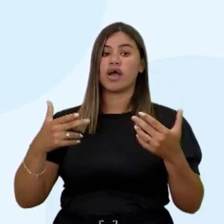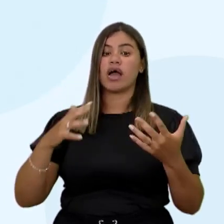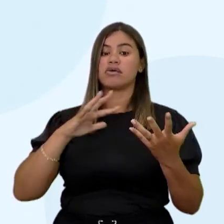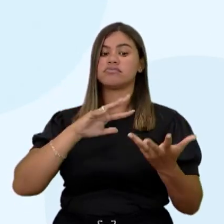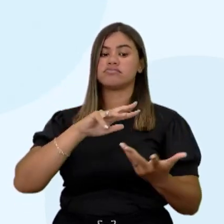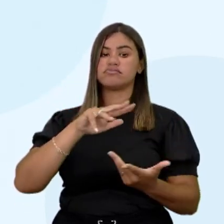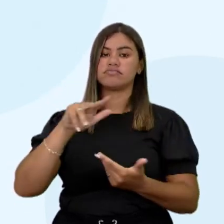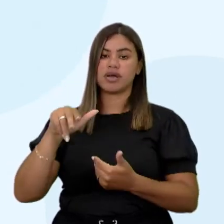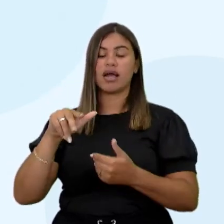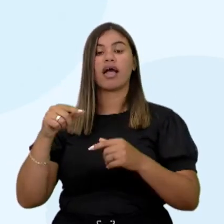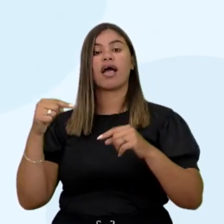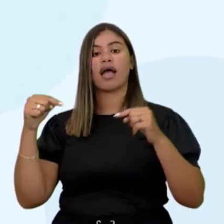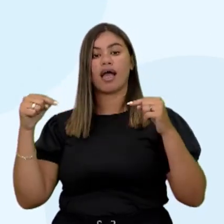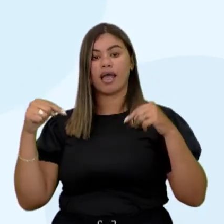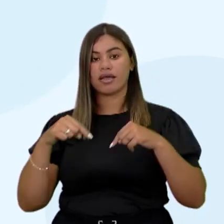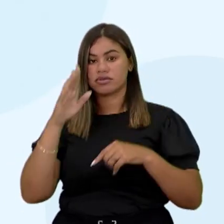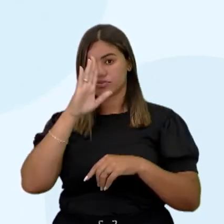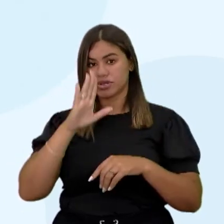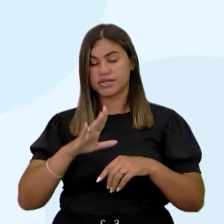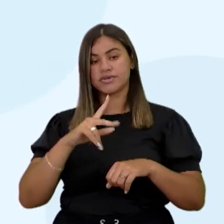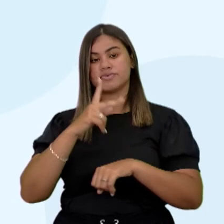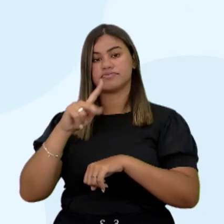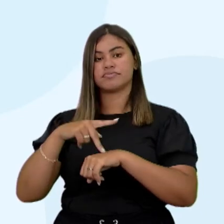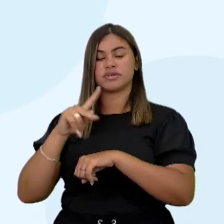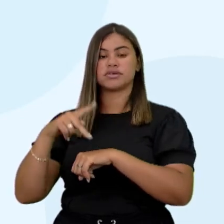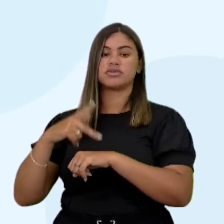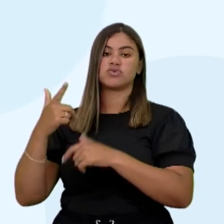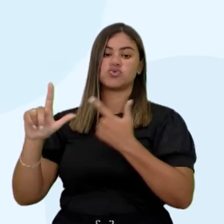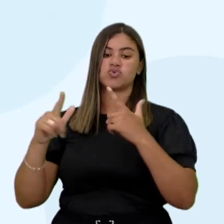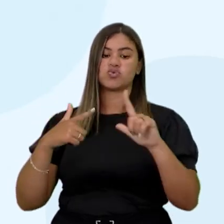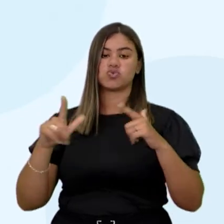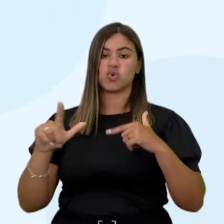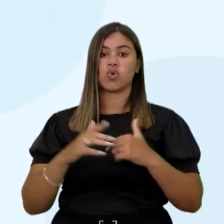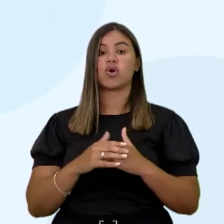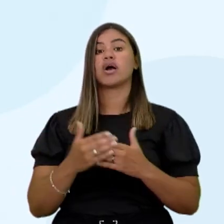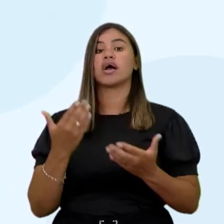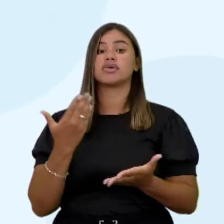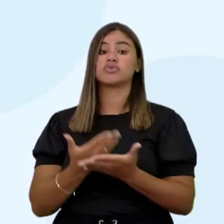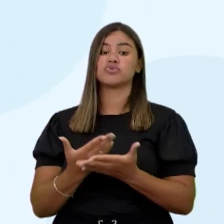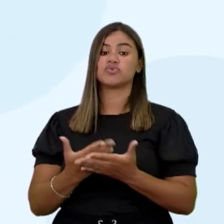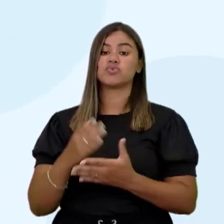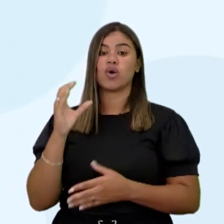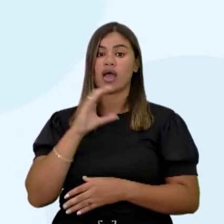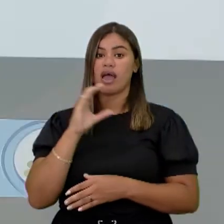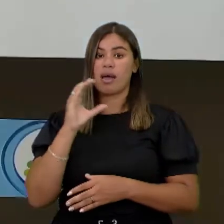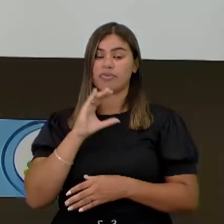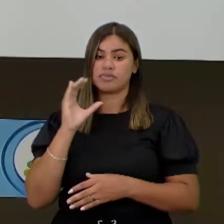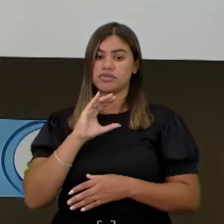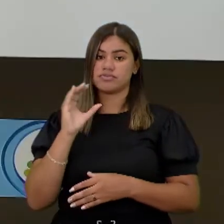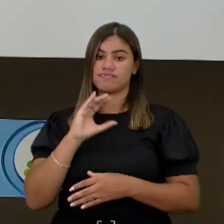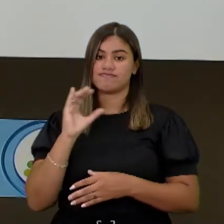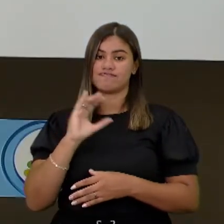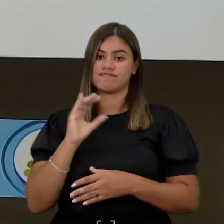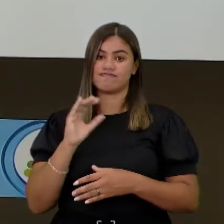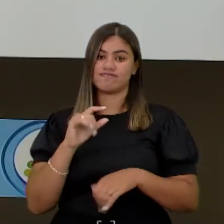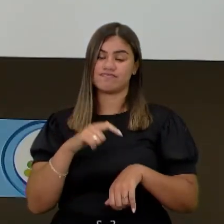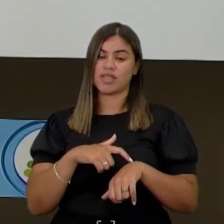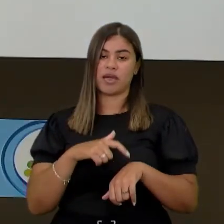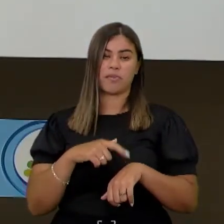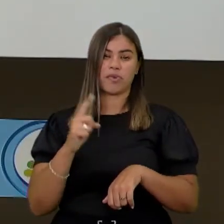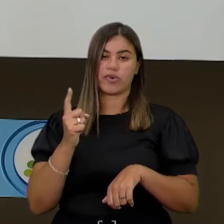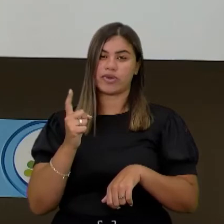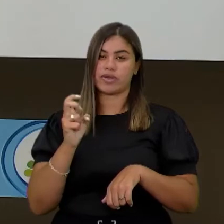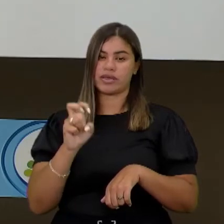internacionais e nacionais. Olha só, isso que nós fizemos aqui agora foi algo muito rápido, ligeiro, foi um exercício, assim, em 15 minutos,